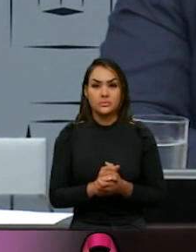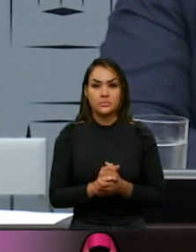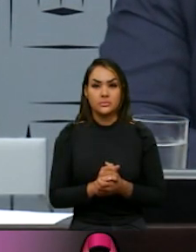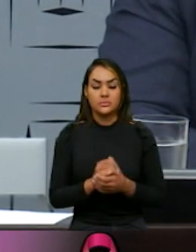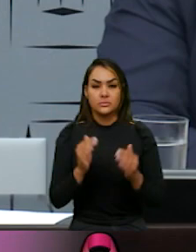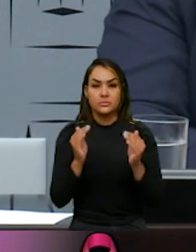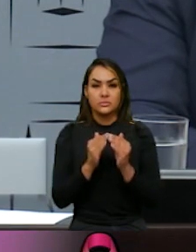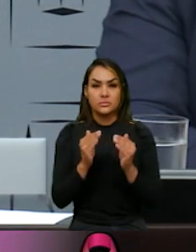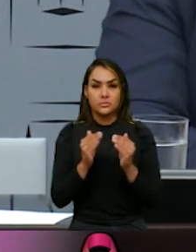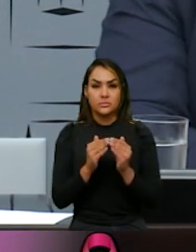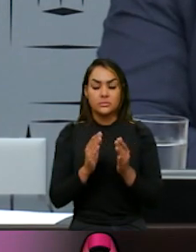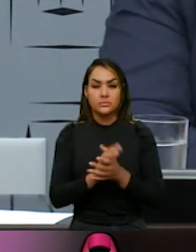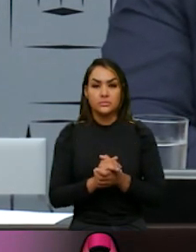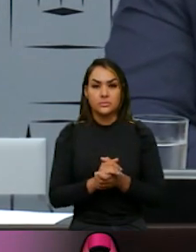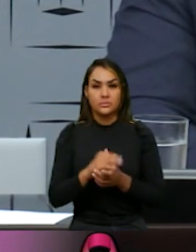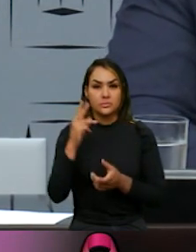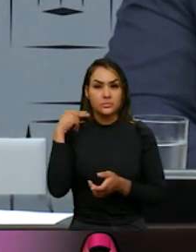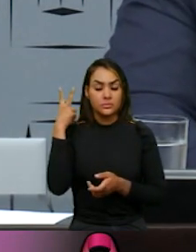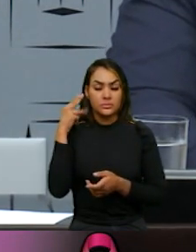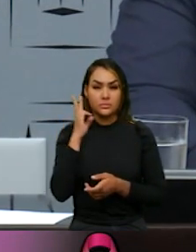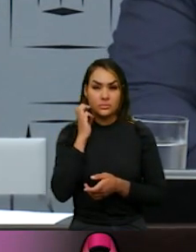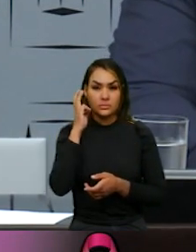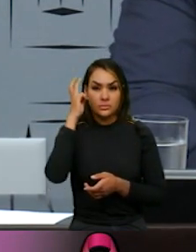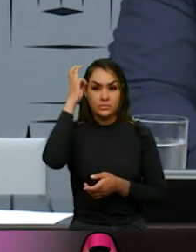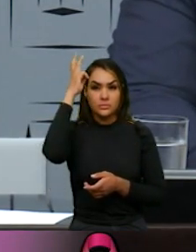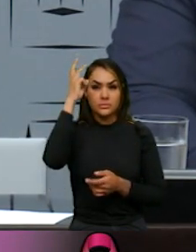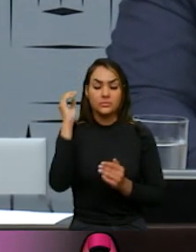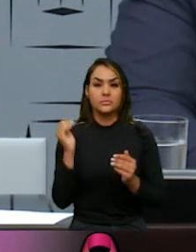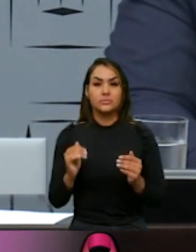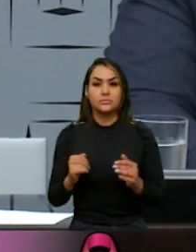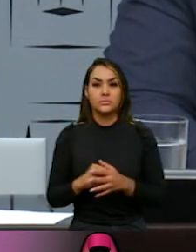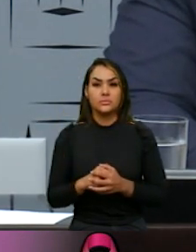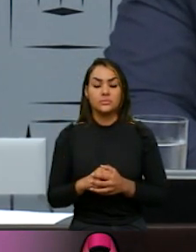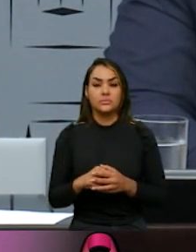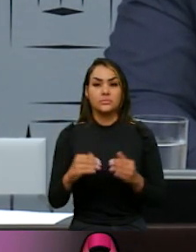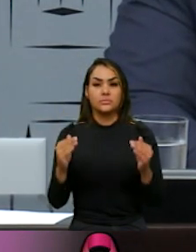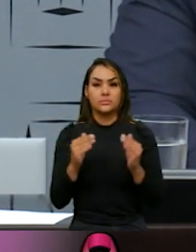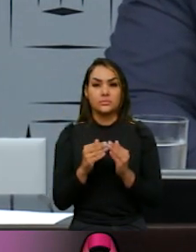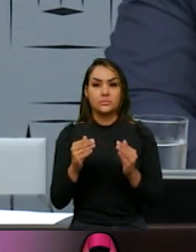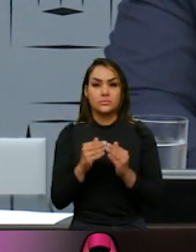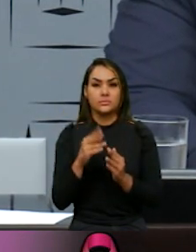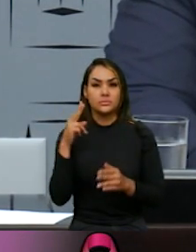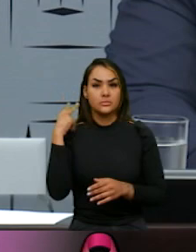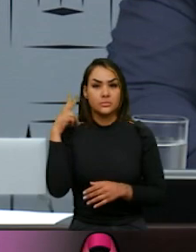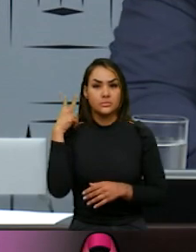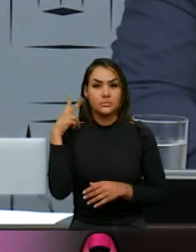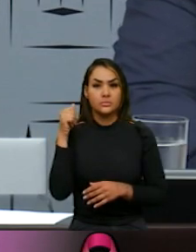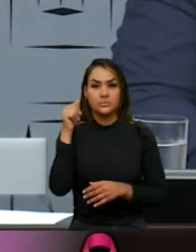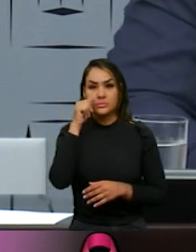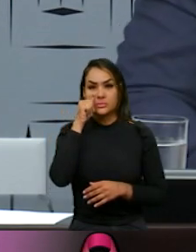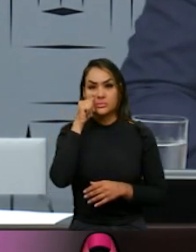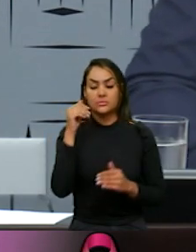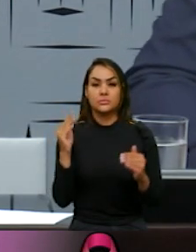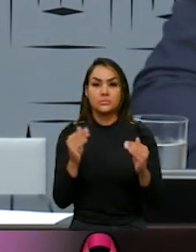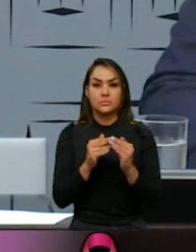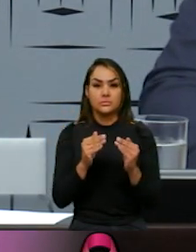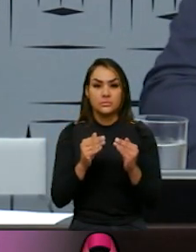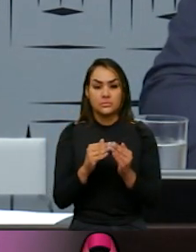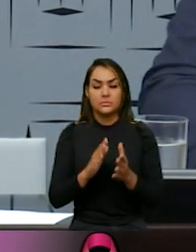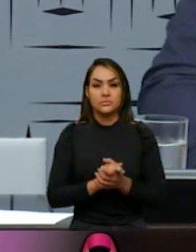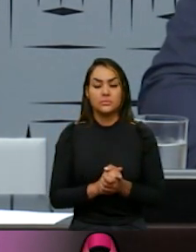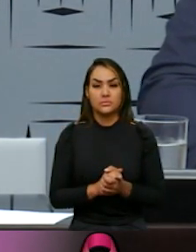Pela legalidade. Vereador Wesley da Dialogue. Pela legalidade. Vereador Arnaldinho. Pela